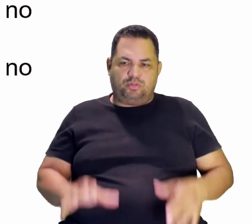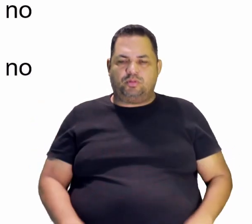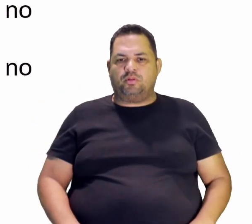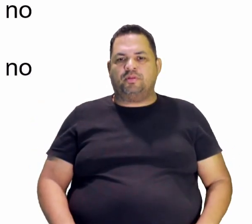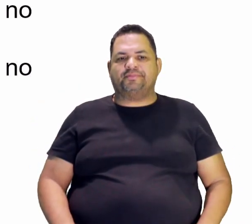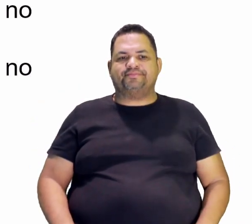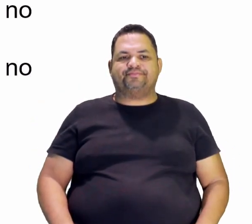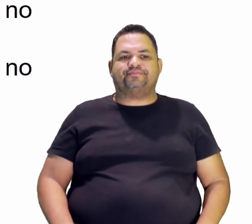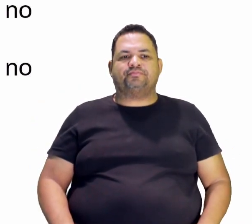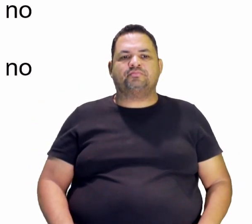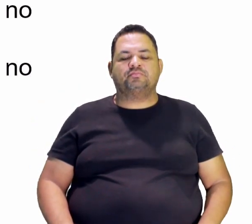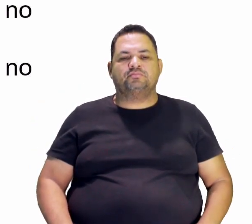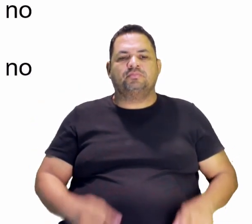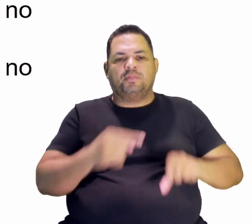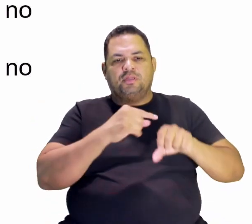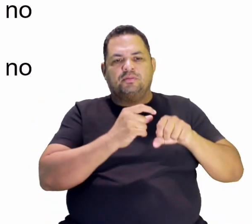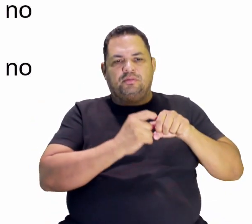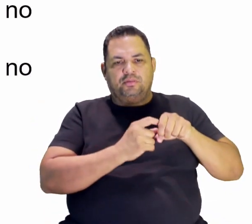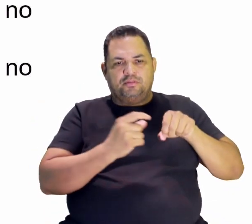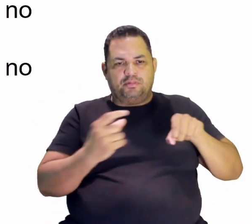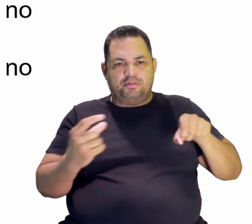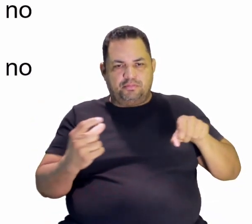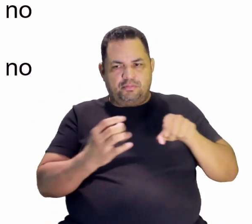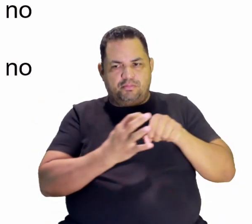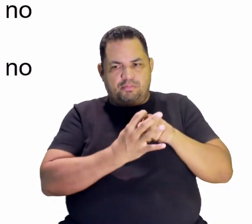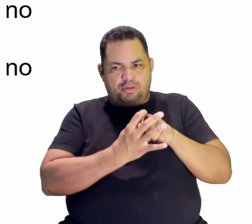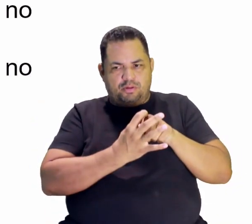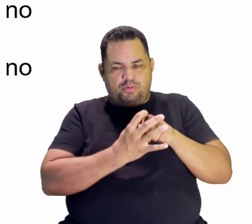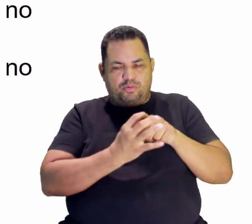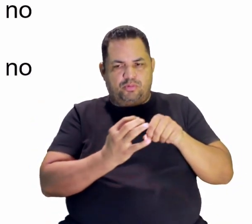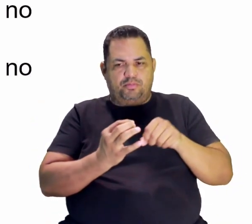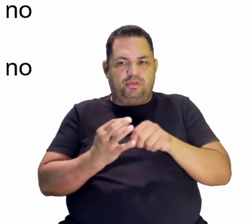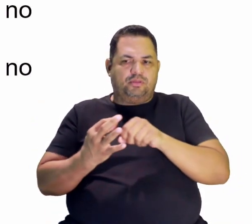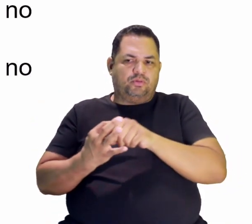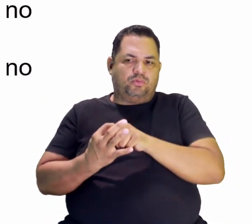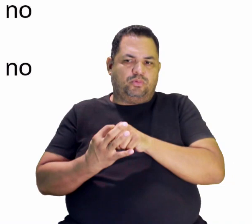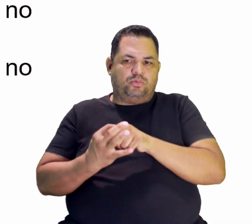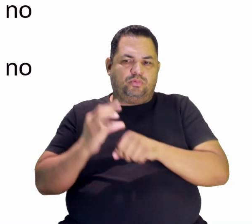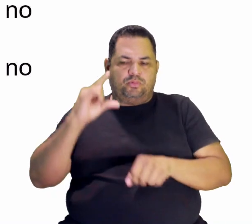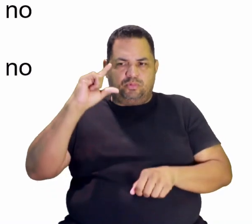abandonados, tanto para a esfera maior como para a esfera menor.